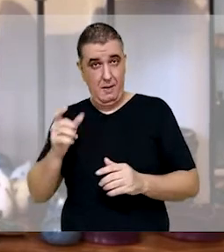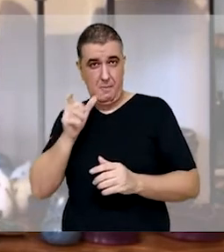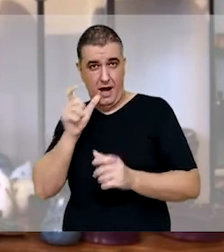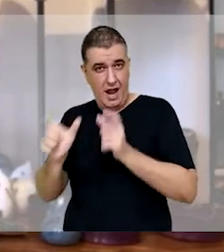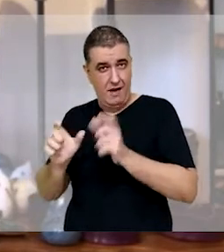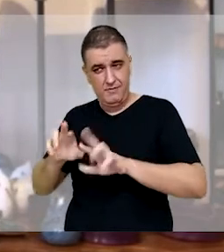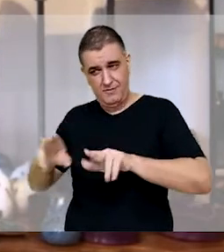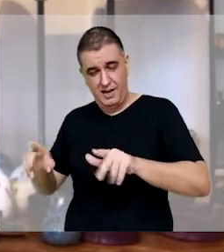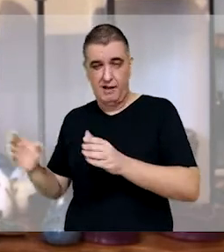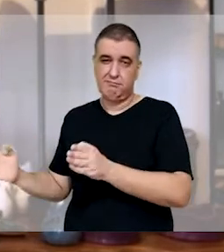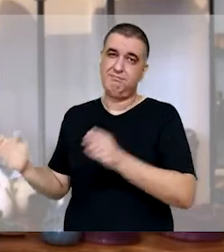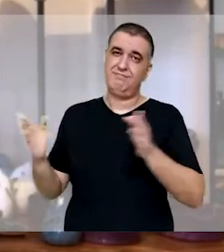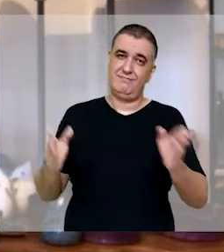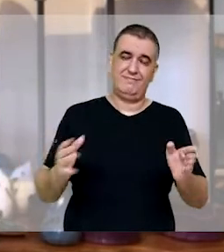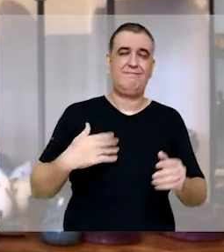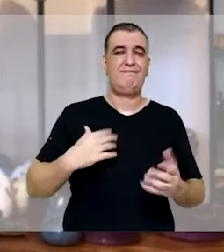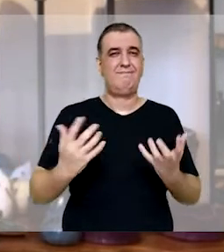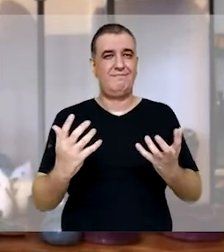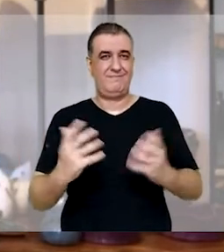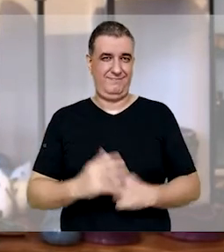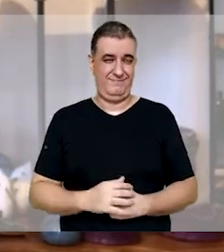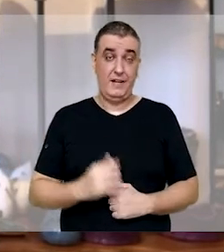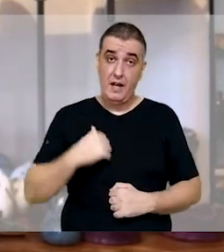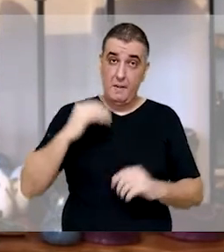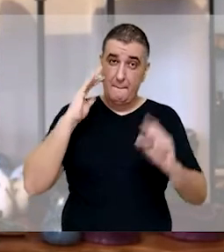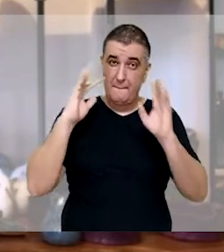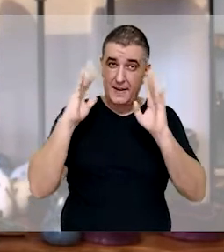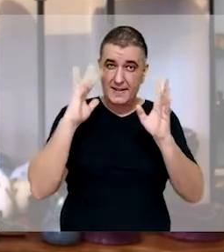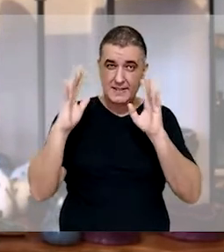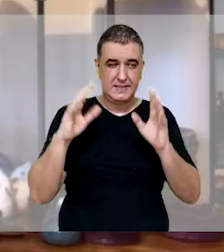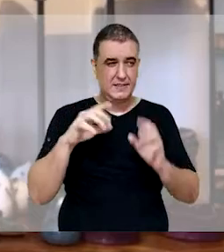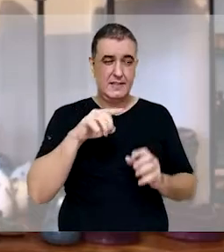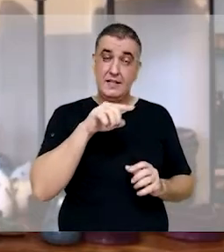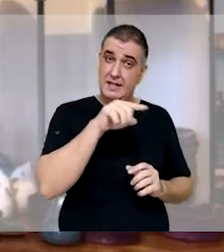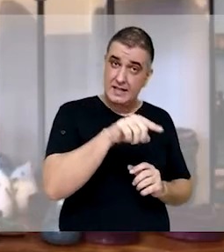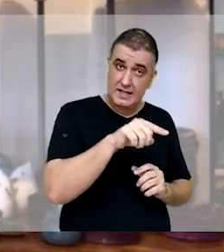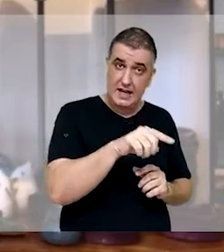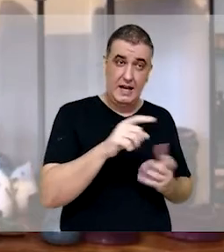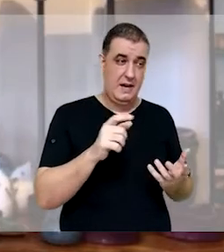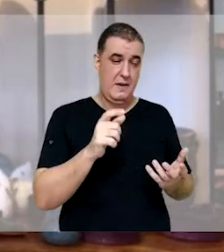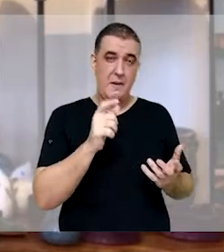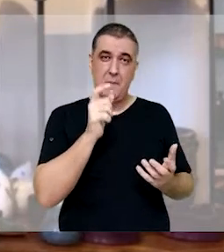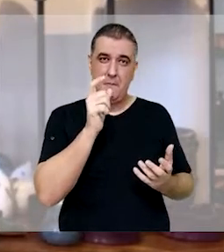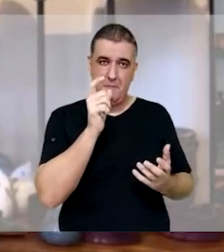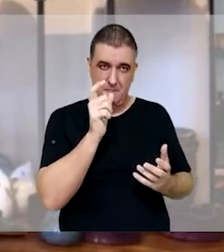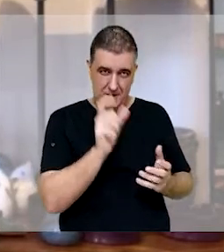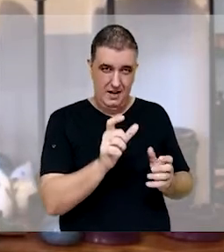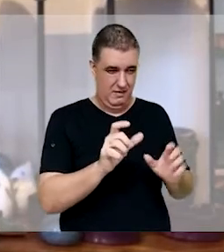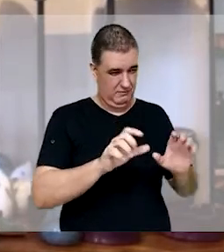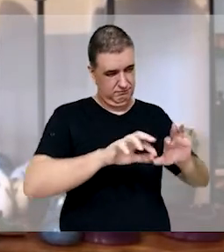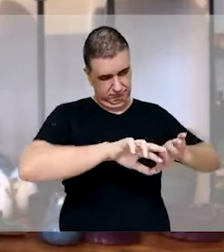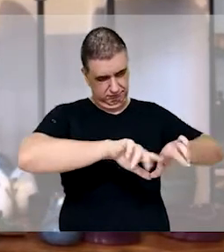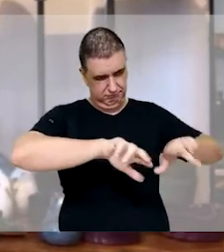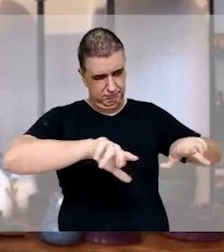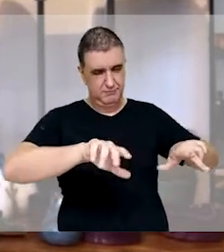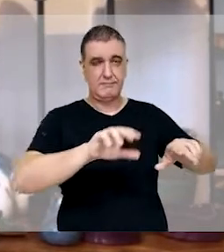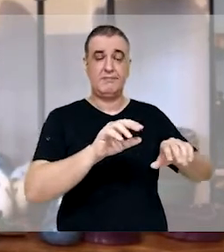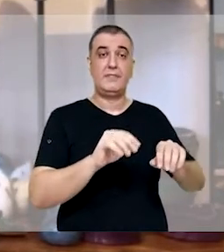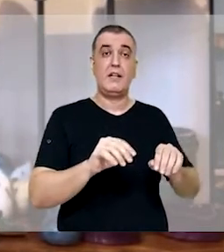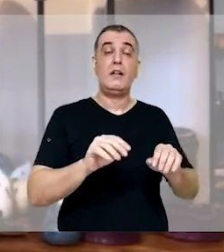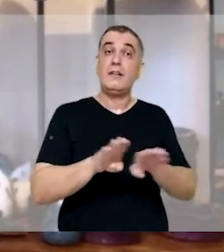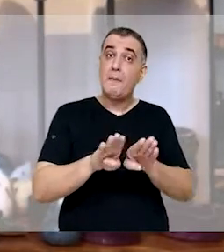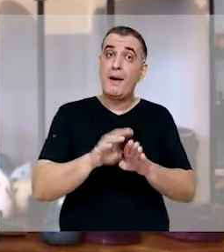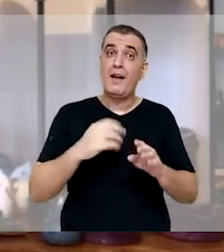ela surge dentro do espaço do trabalho. Eu sempre pensei na cerâmica como objeto de parede, inicialmente.